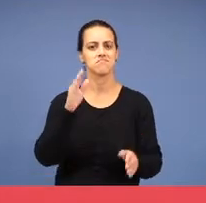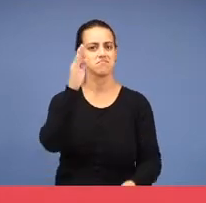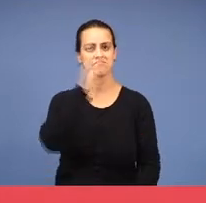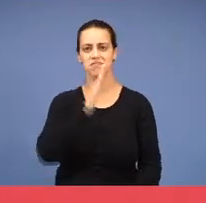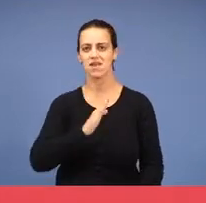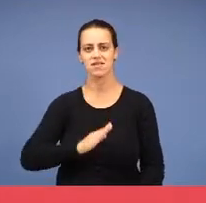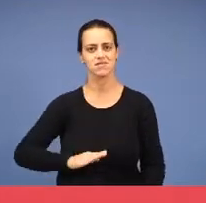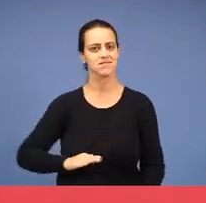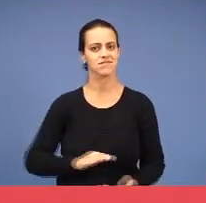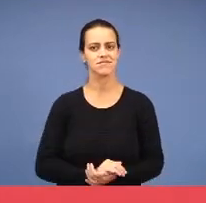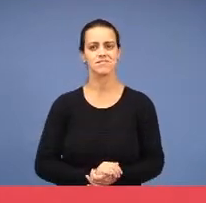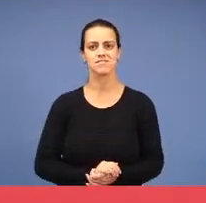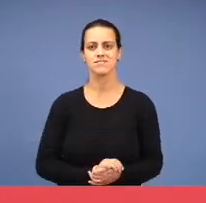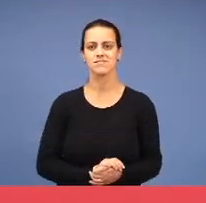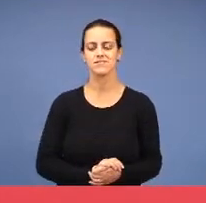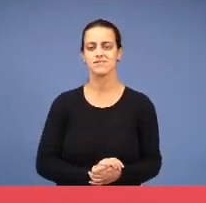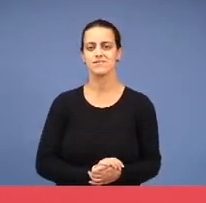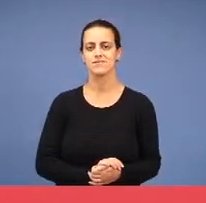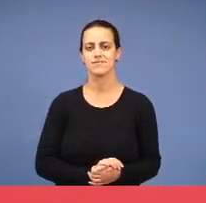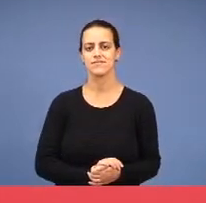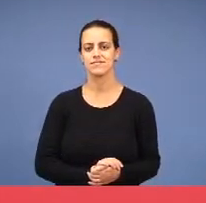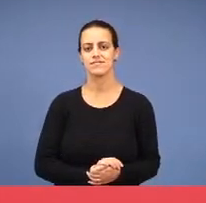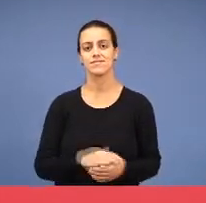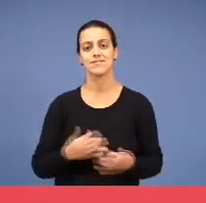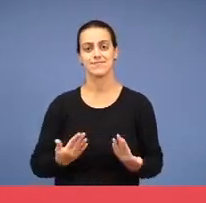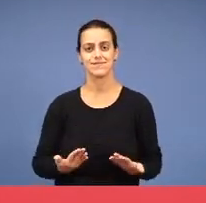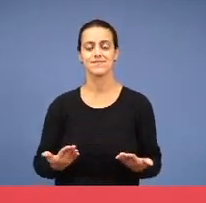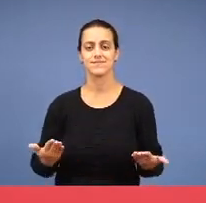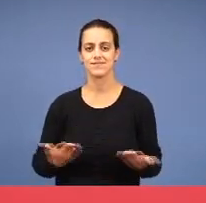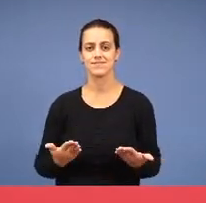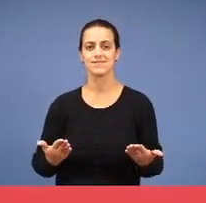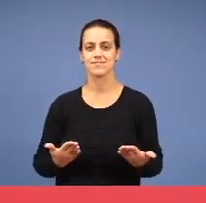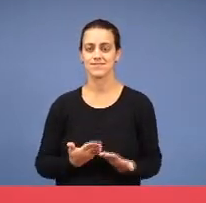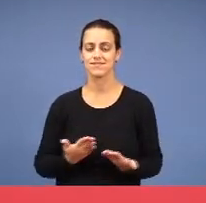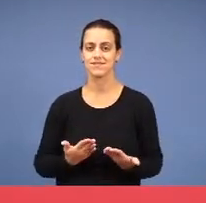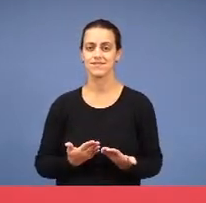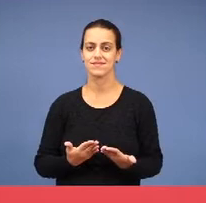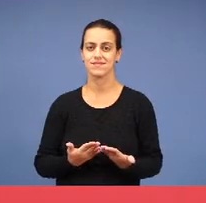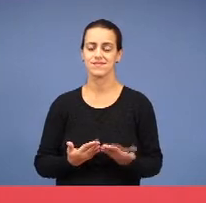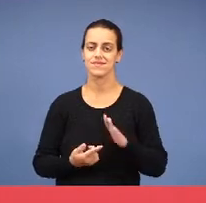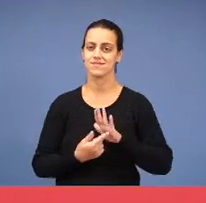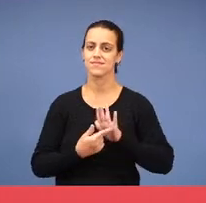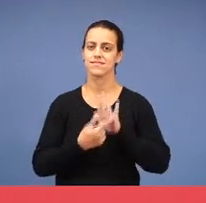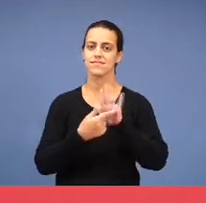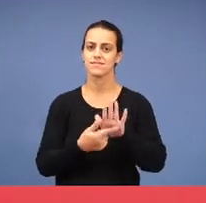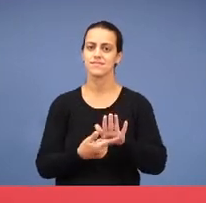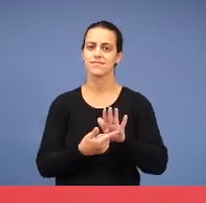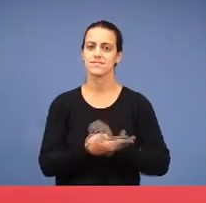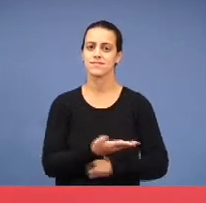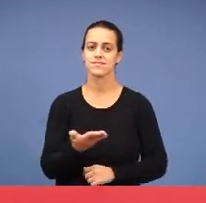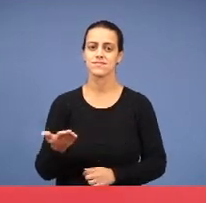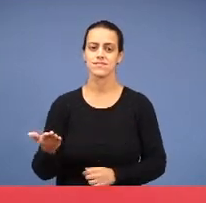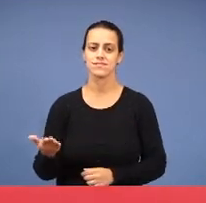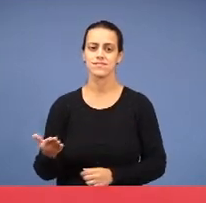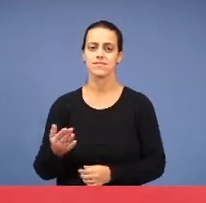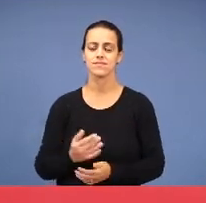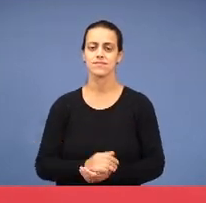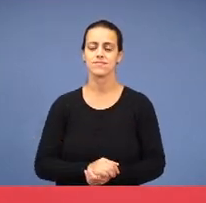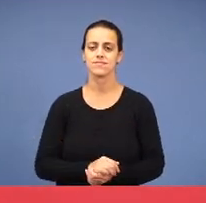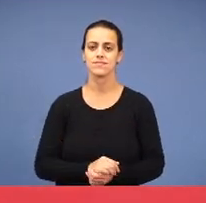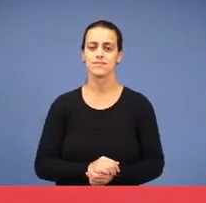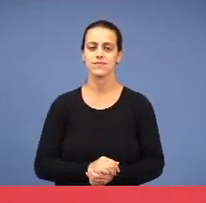pela manhã. Então, estamos agora aqui para transmitir para os irmãos aquilo que são